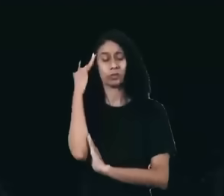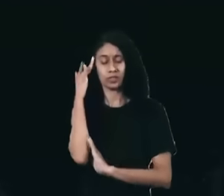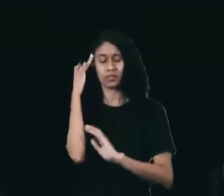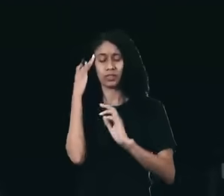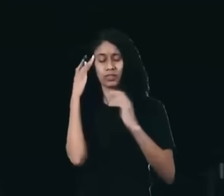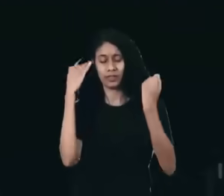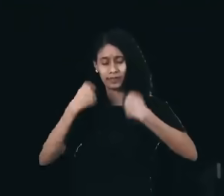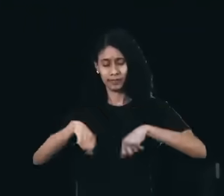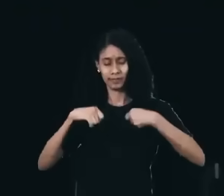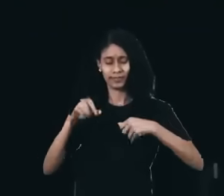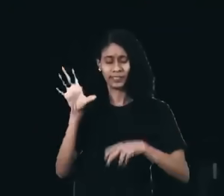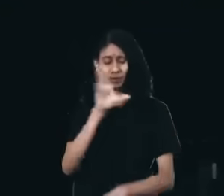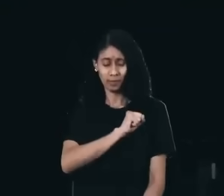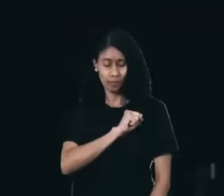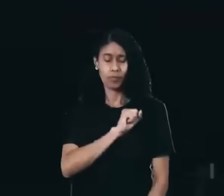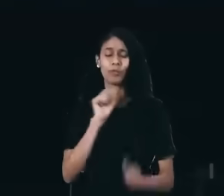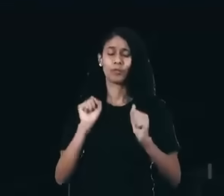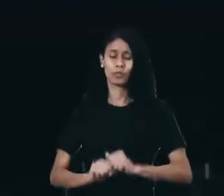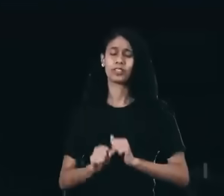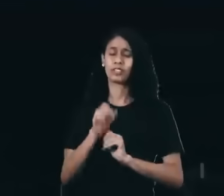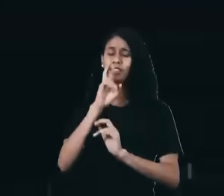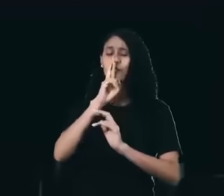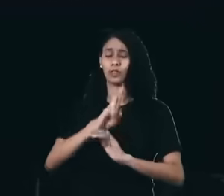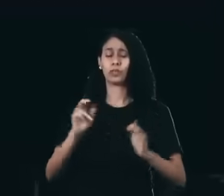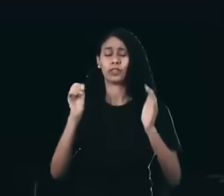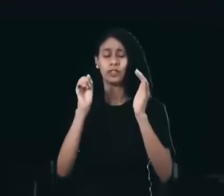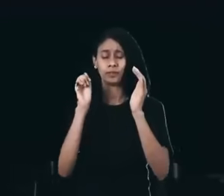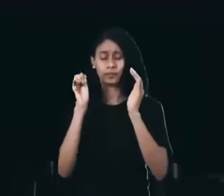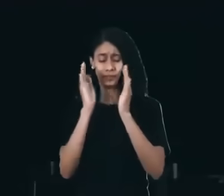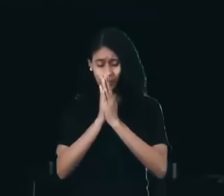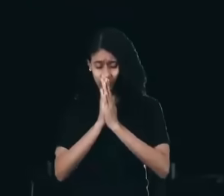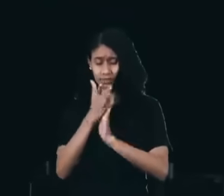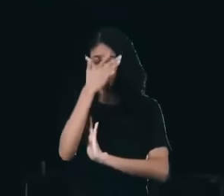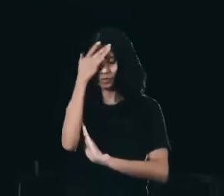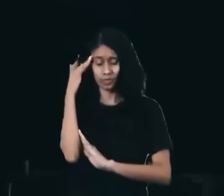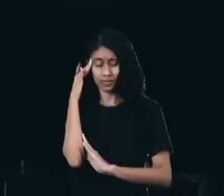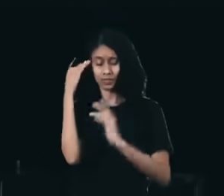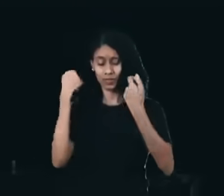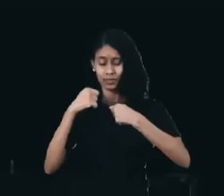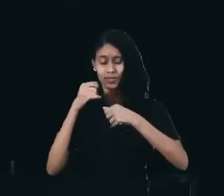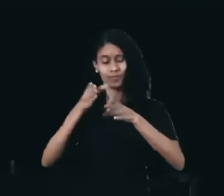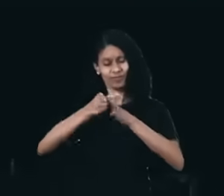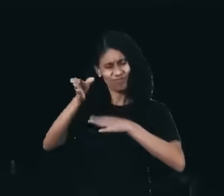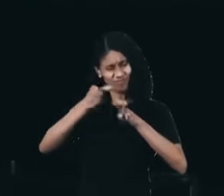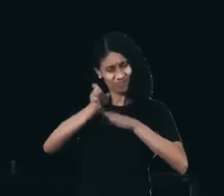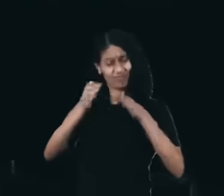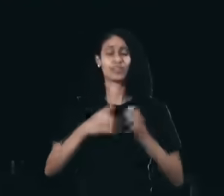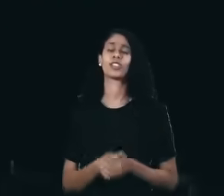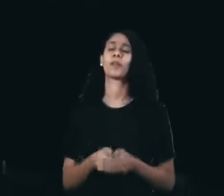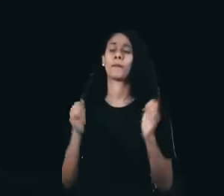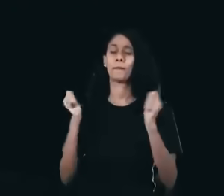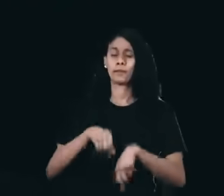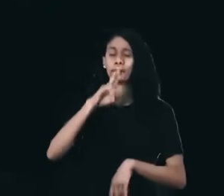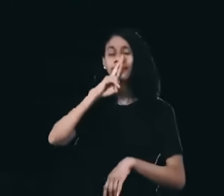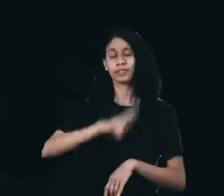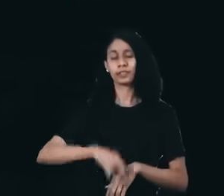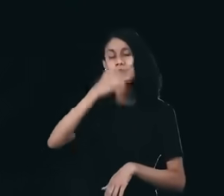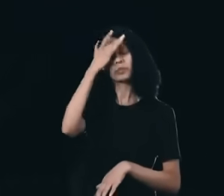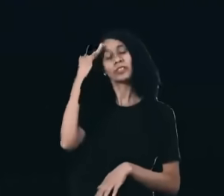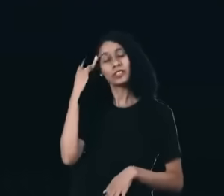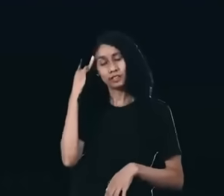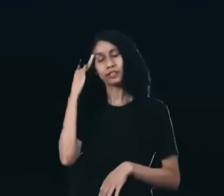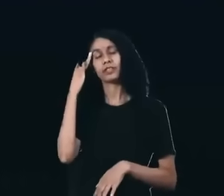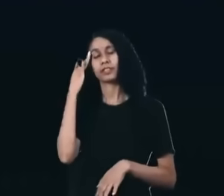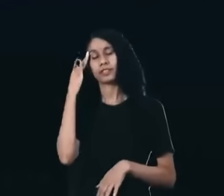está precisando de amor. Você pode ser a resposta da oração de alguém que está precisando de instrução. Você pode ser a resposta da oração de